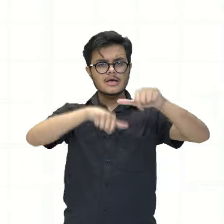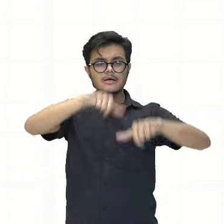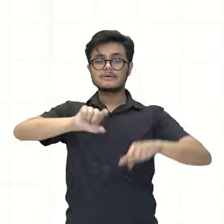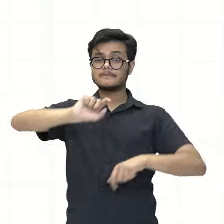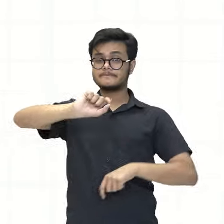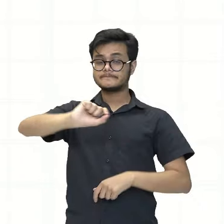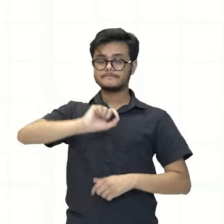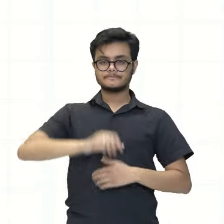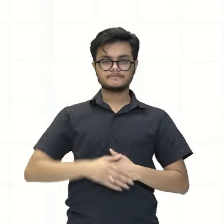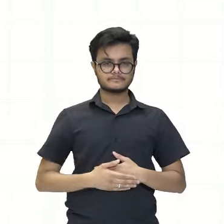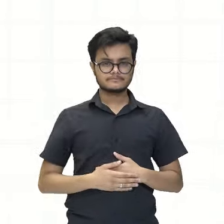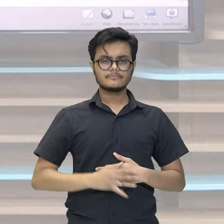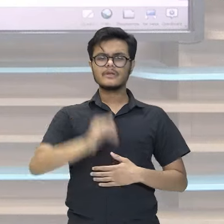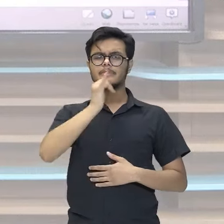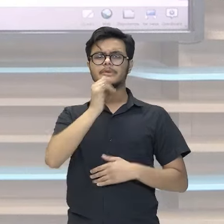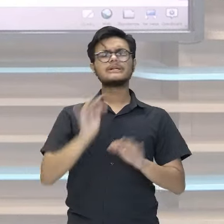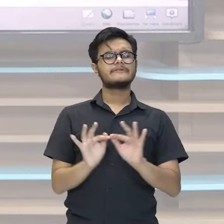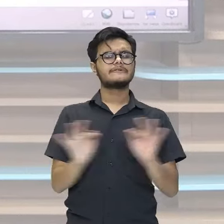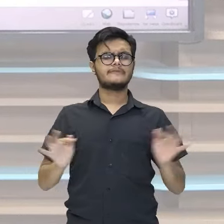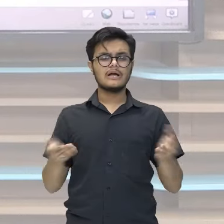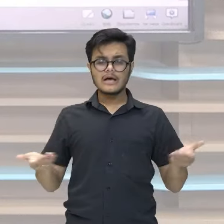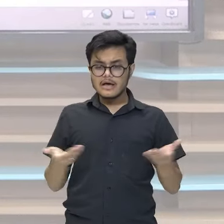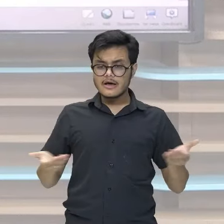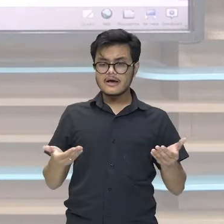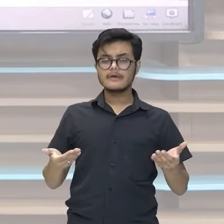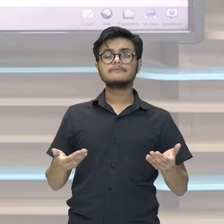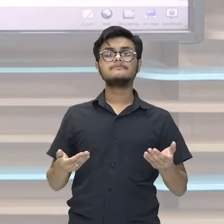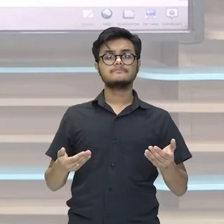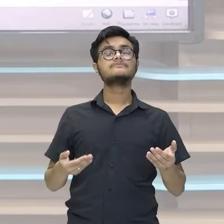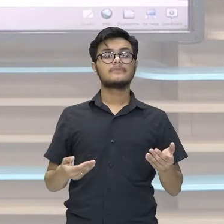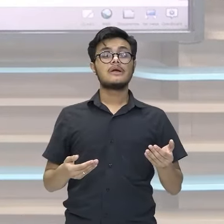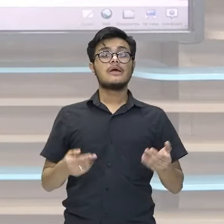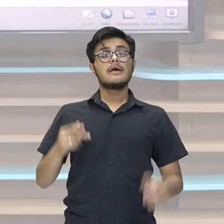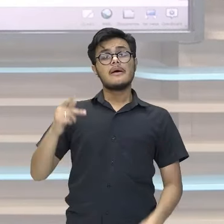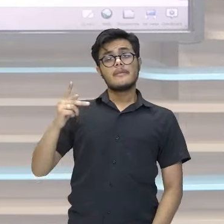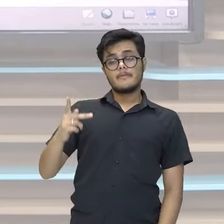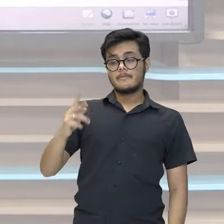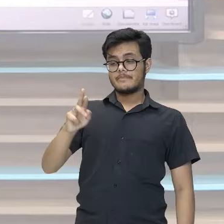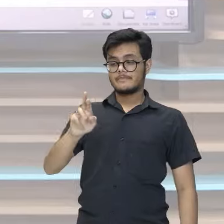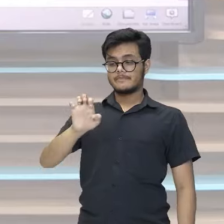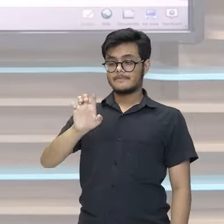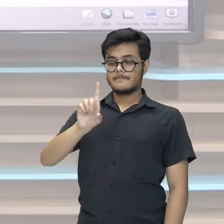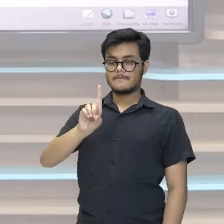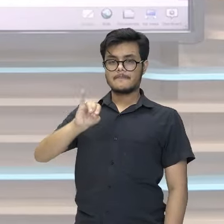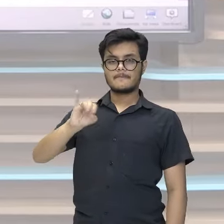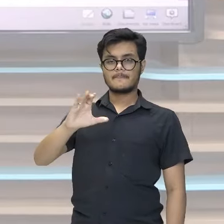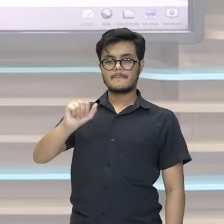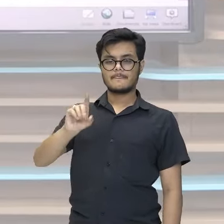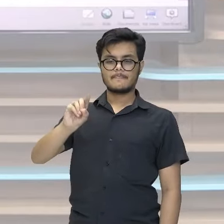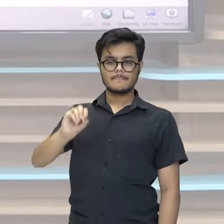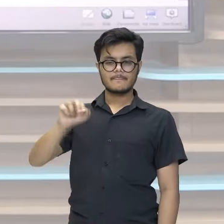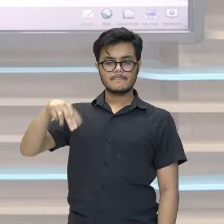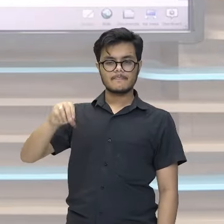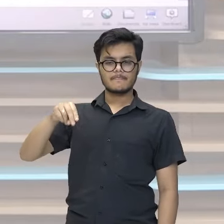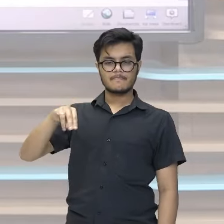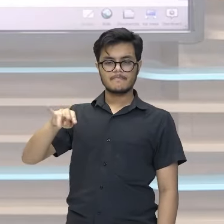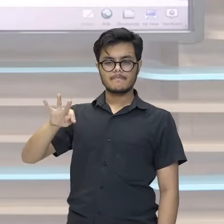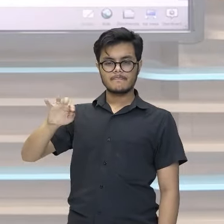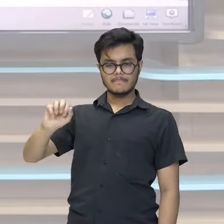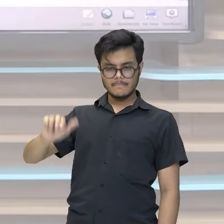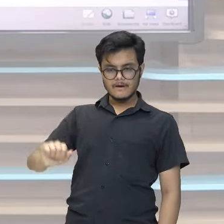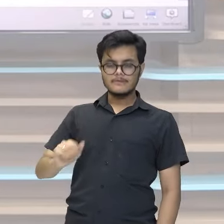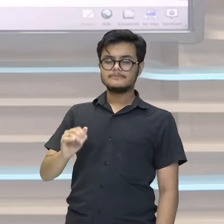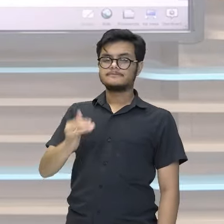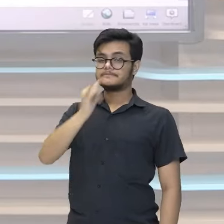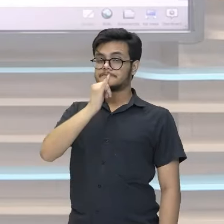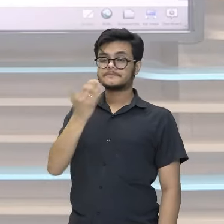justamente exemplo de predicado nominal Tá bom a gente vai observar agora na nossa TV Interativa orações que